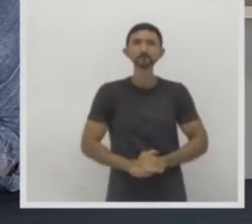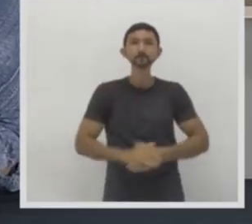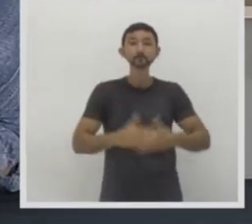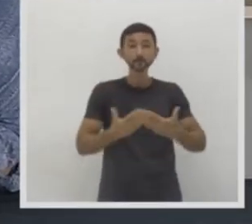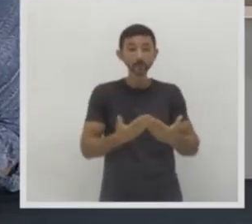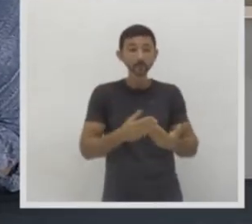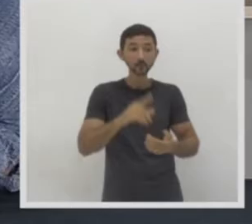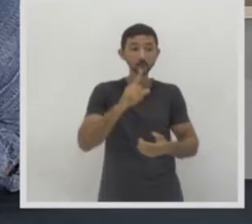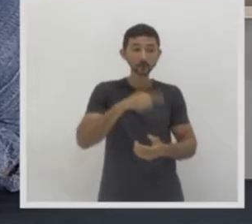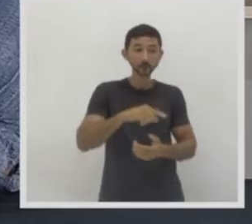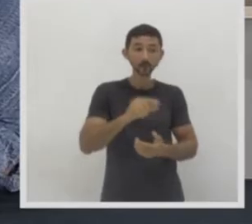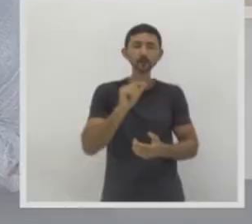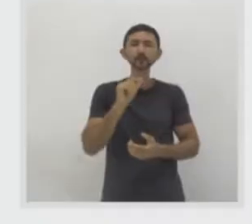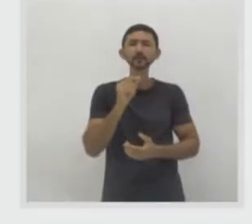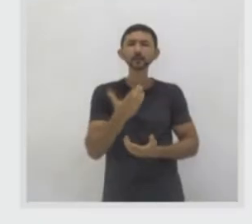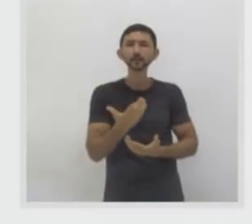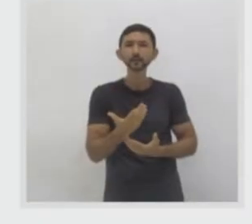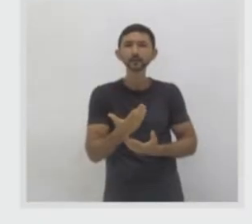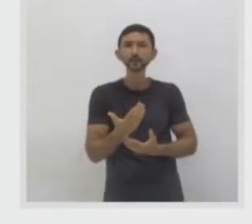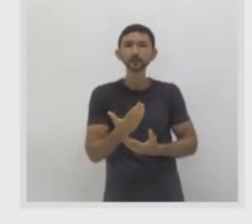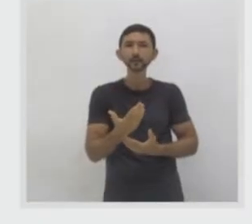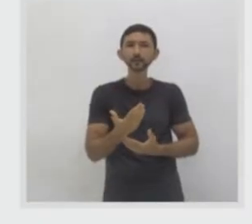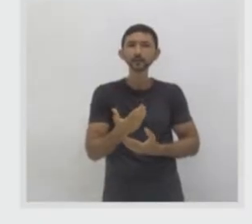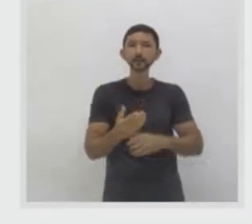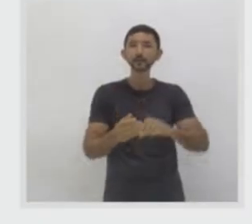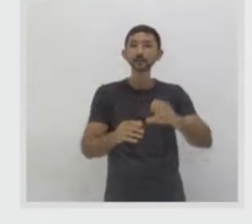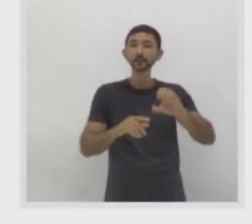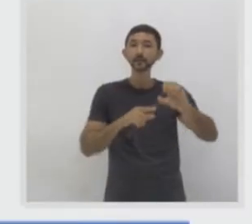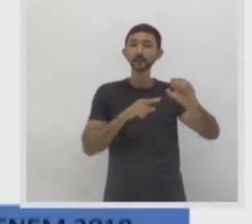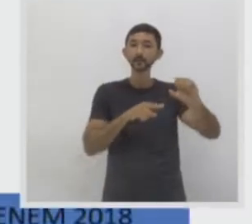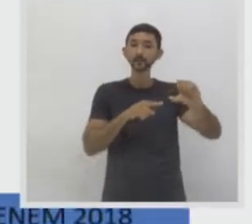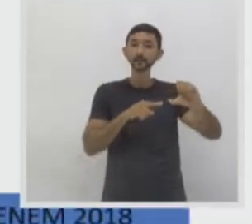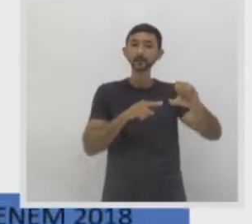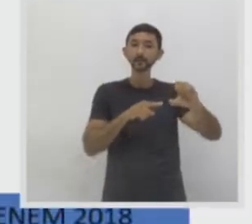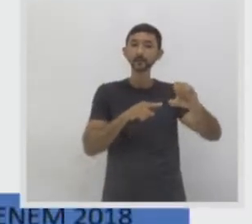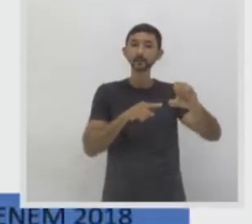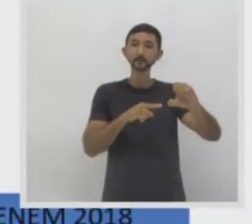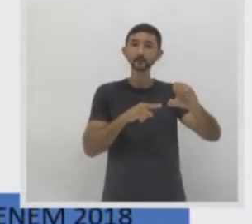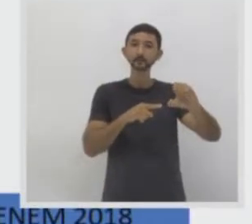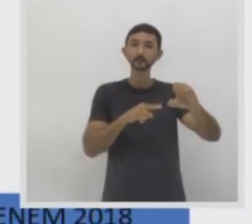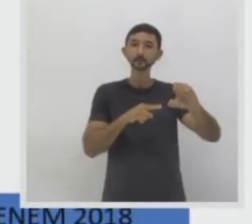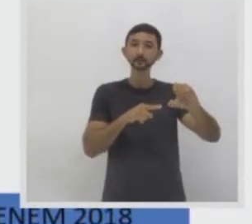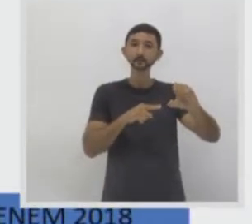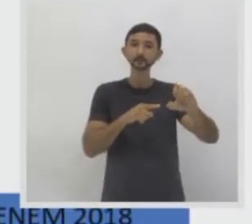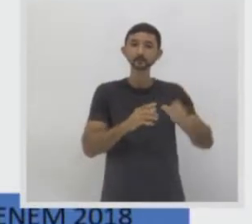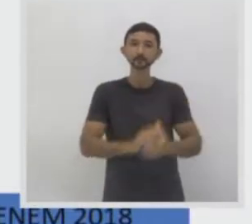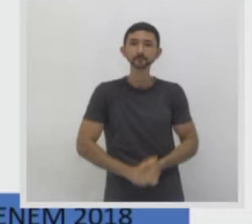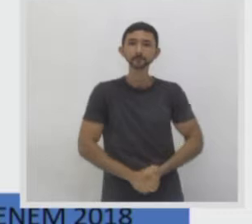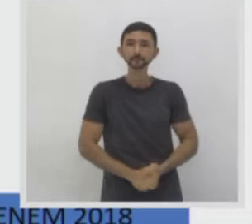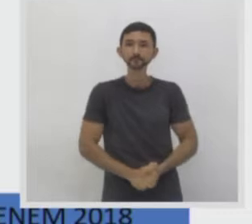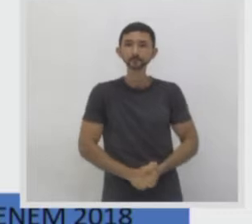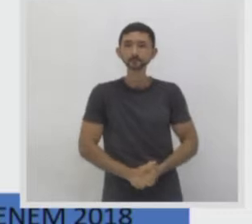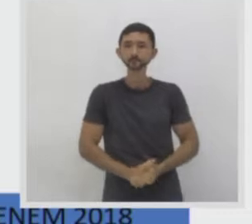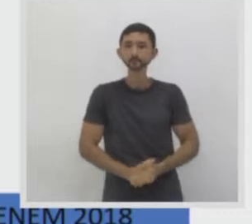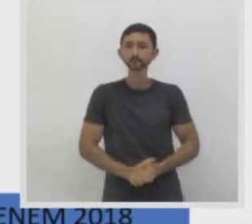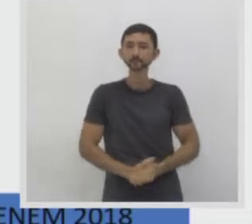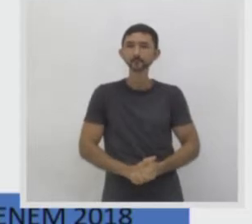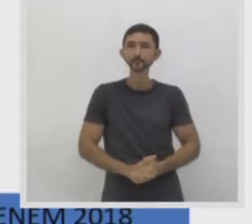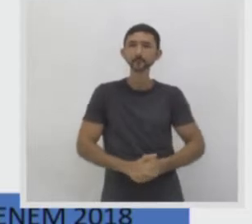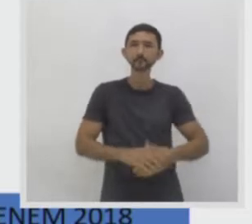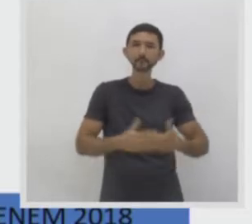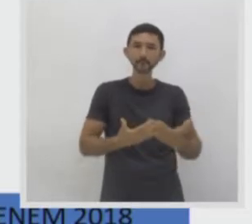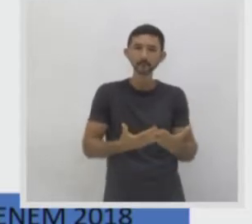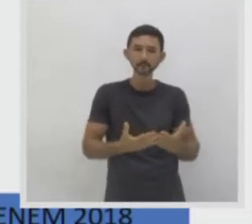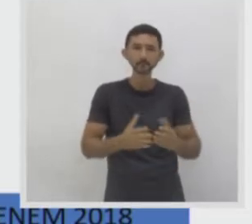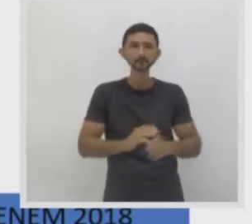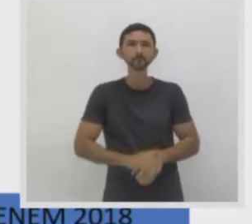essa é o quê? A questão é. E você sabe de onde é essa questão? Do Enem 2018.